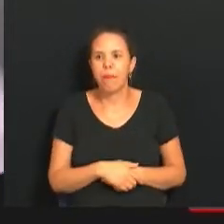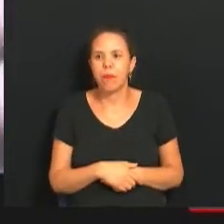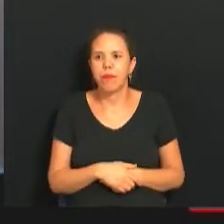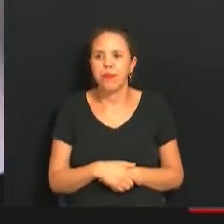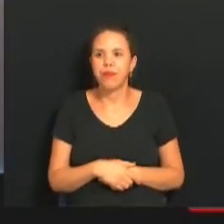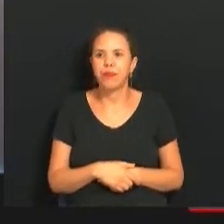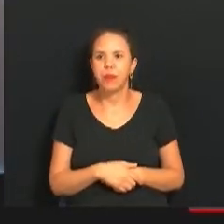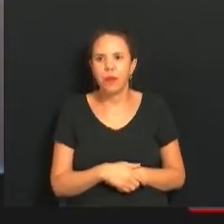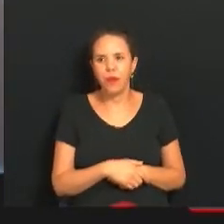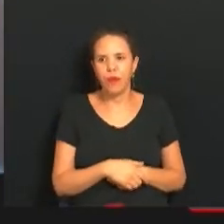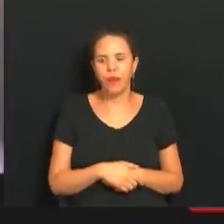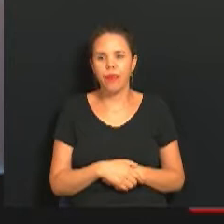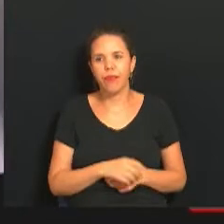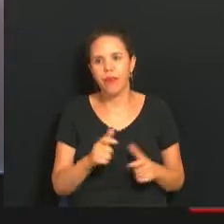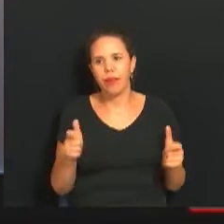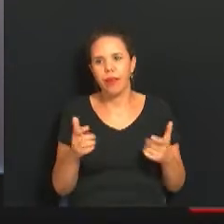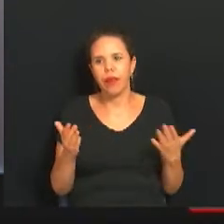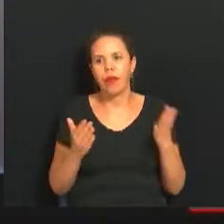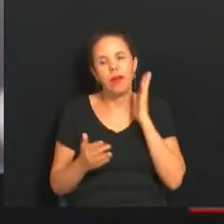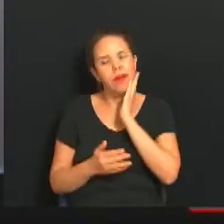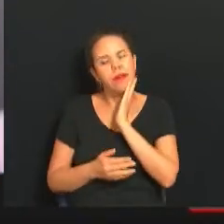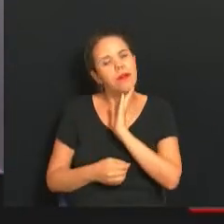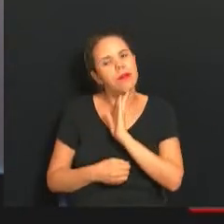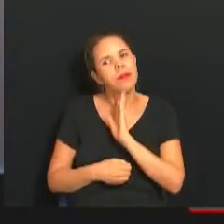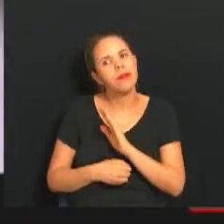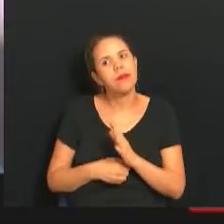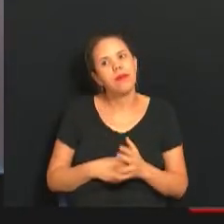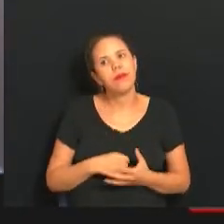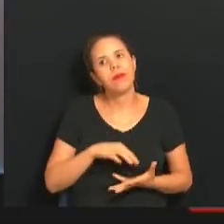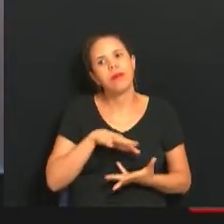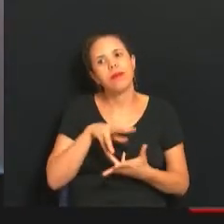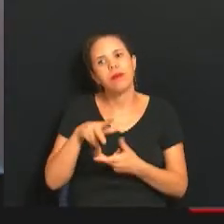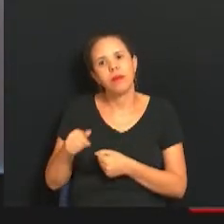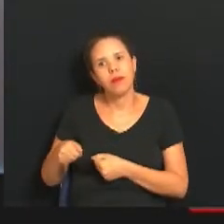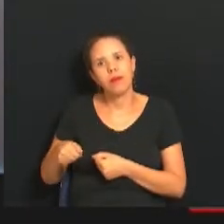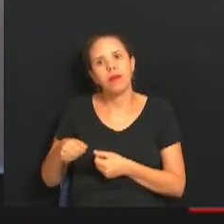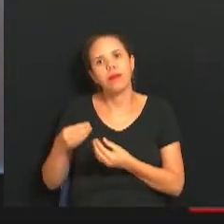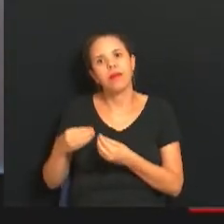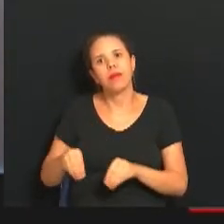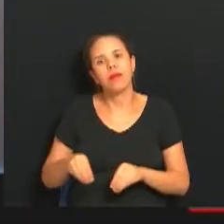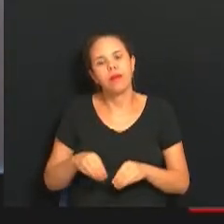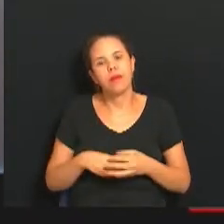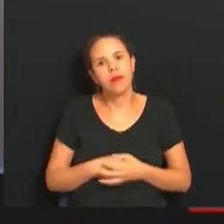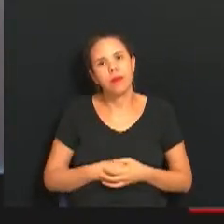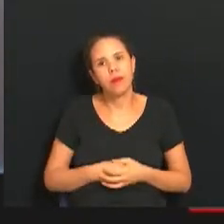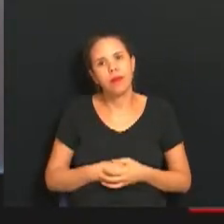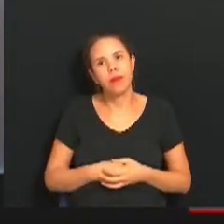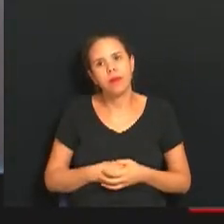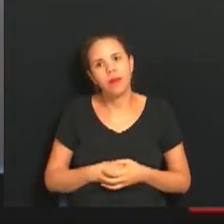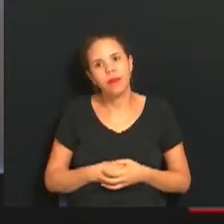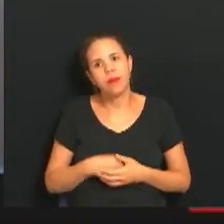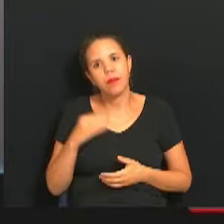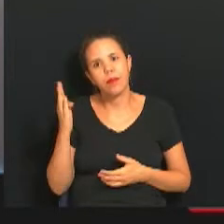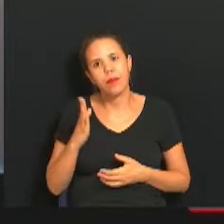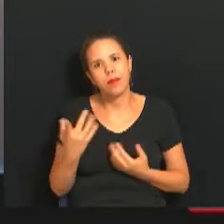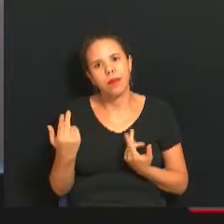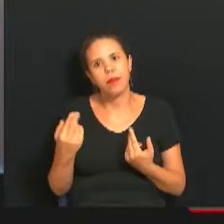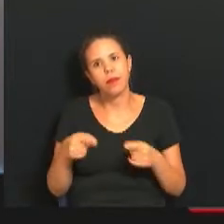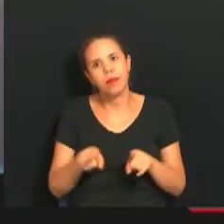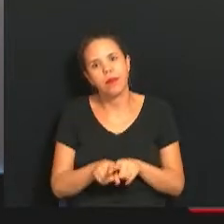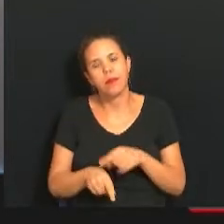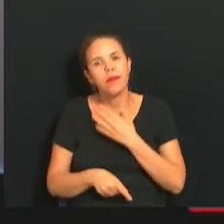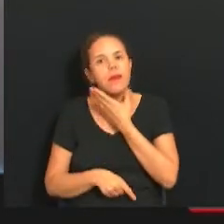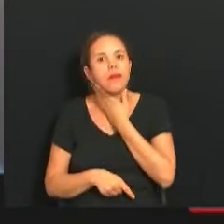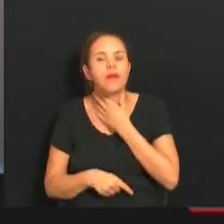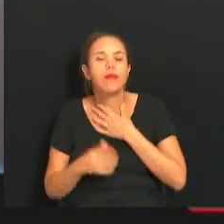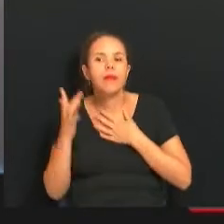num sentido maior, né, no sentido mais global, no sentido que acaba, de uma forma ou de outra, afetando o Brasil também, né? Então,